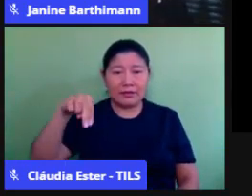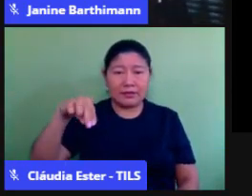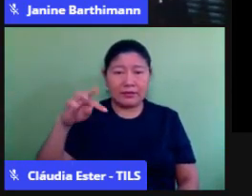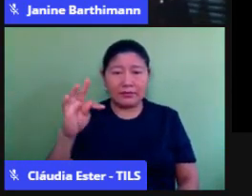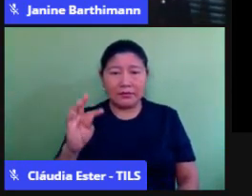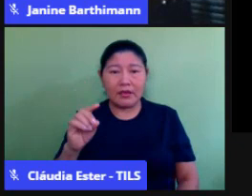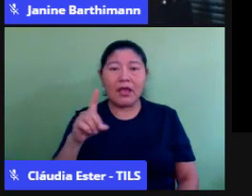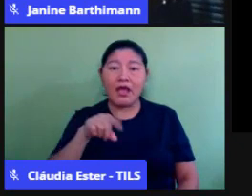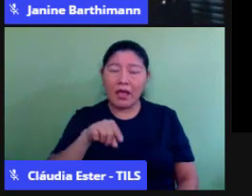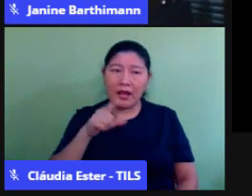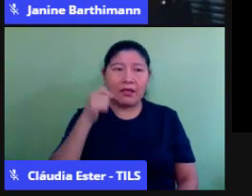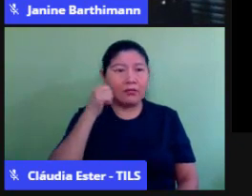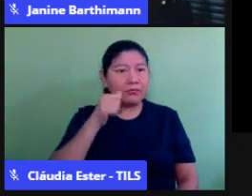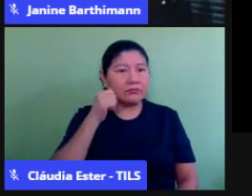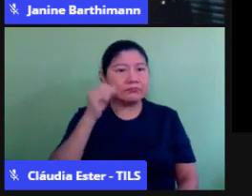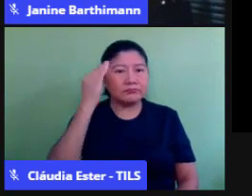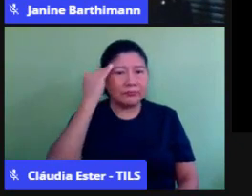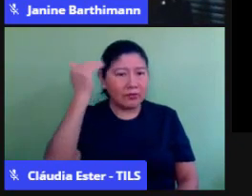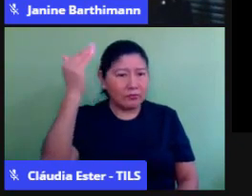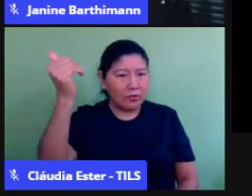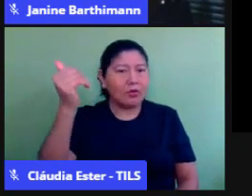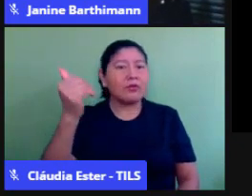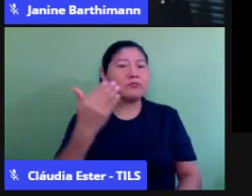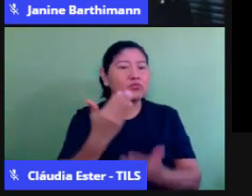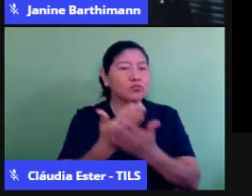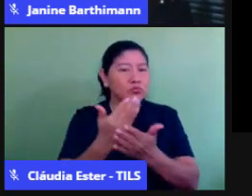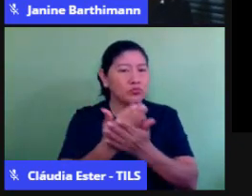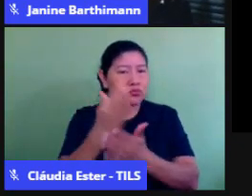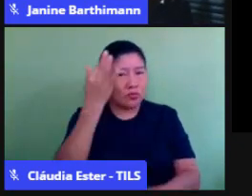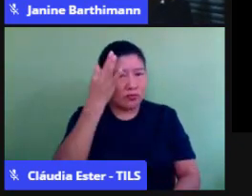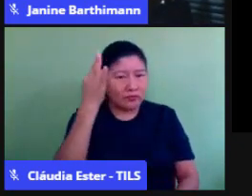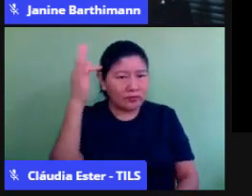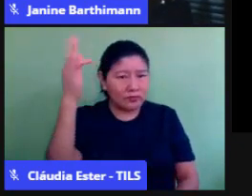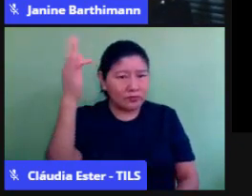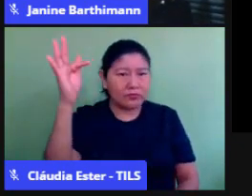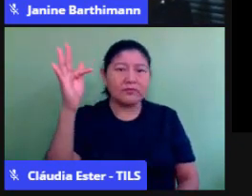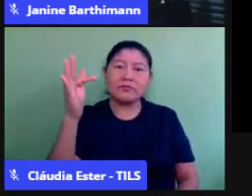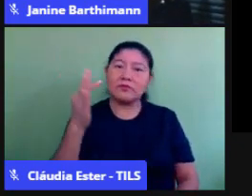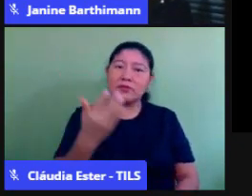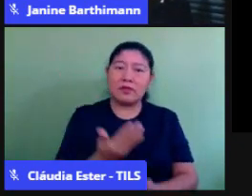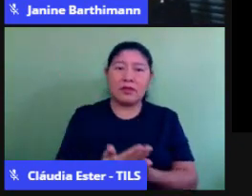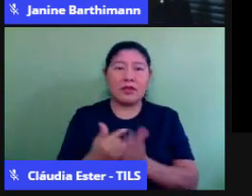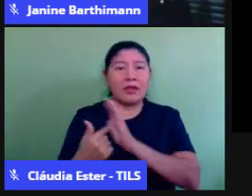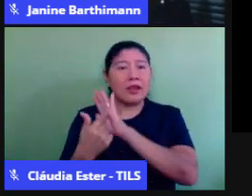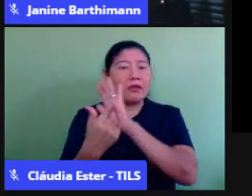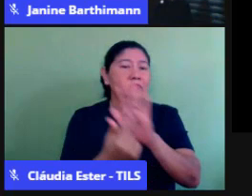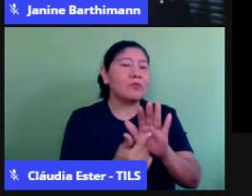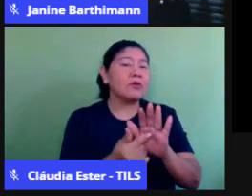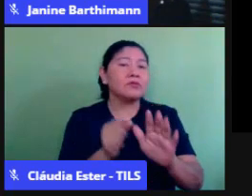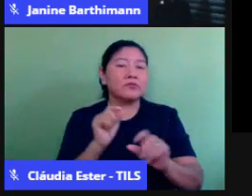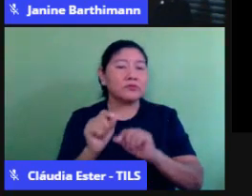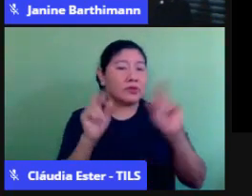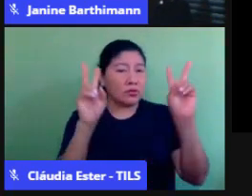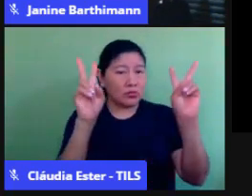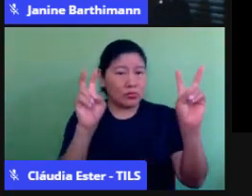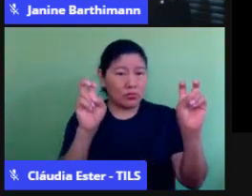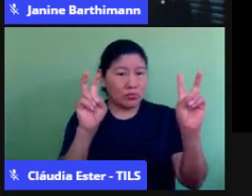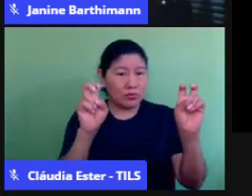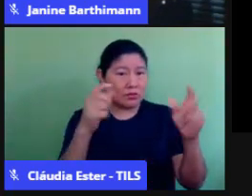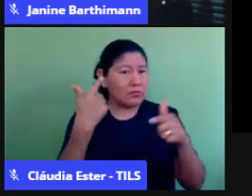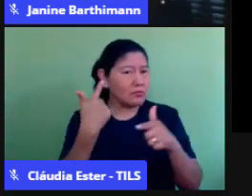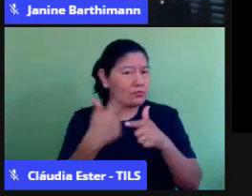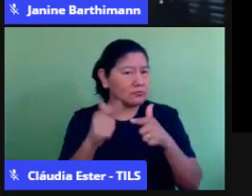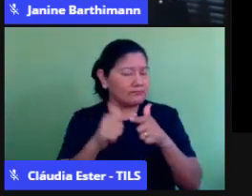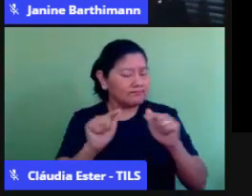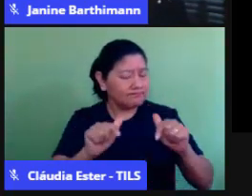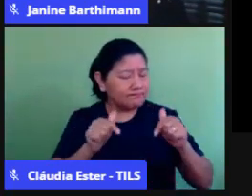grande contribuição à filosofia, sobretudo no texto A Crise na Educação para a Educação.